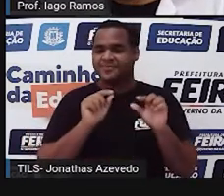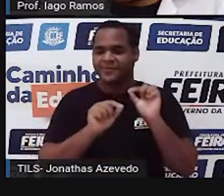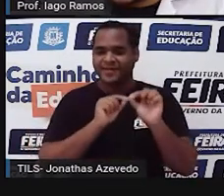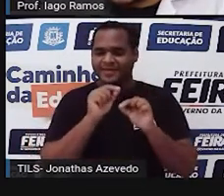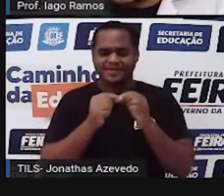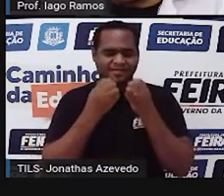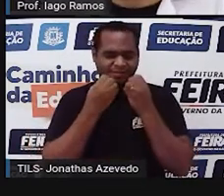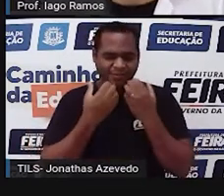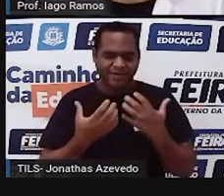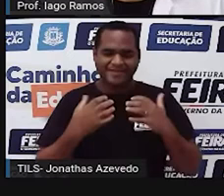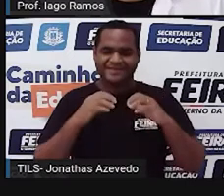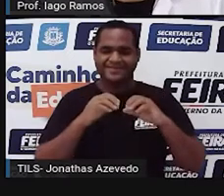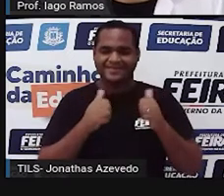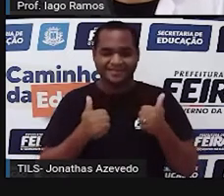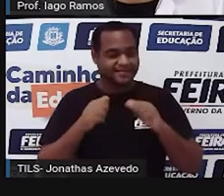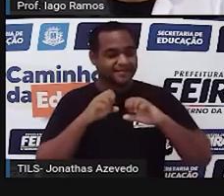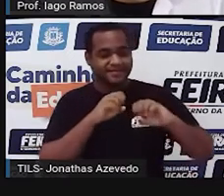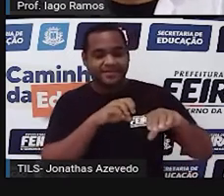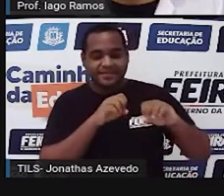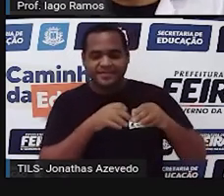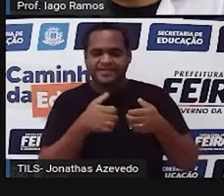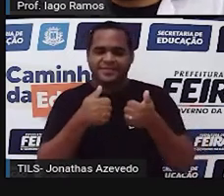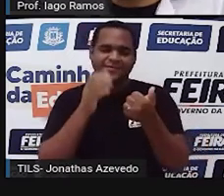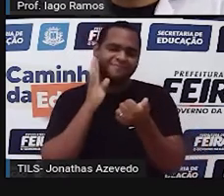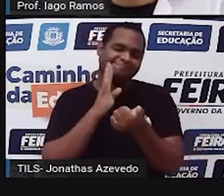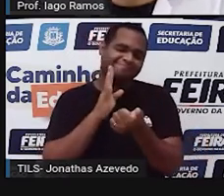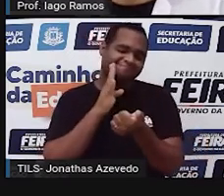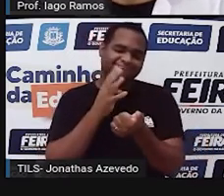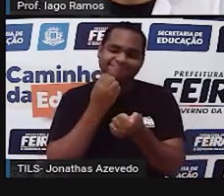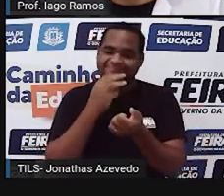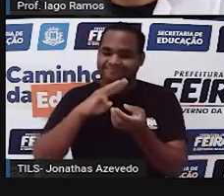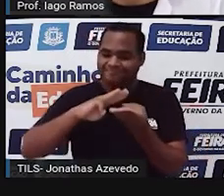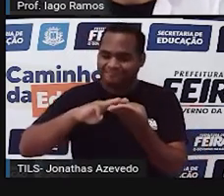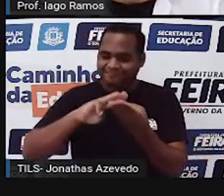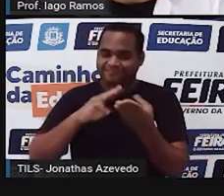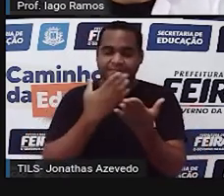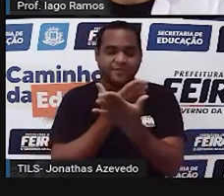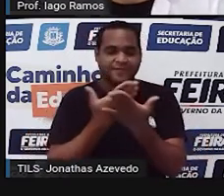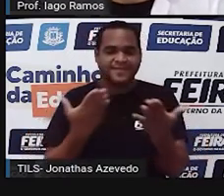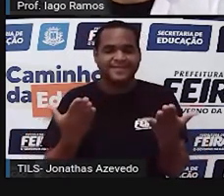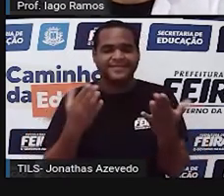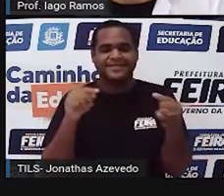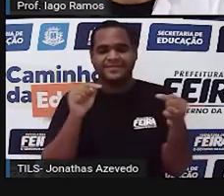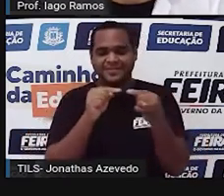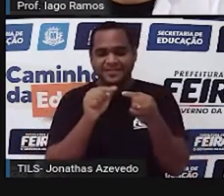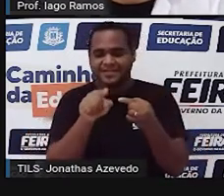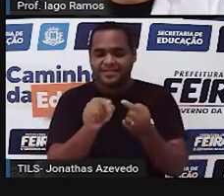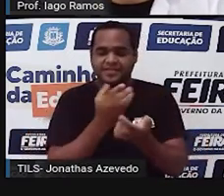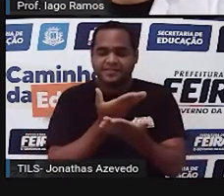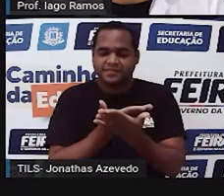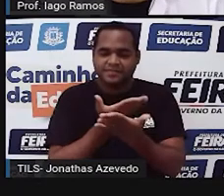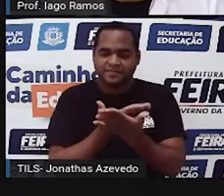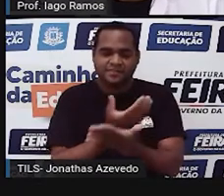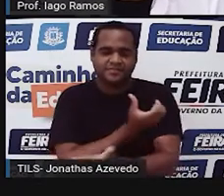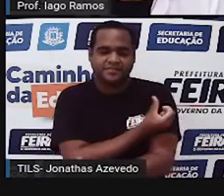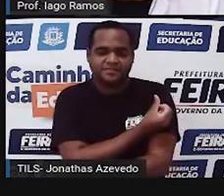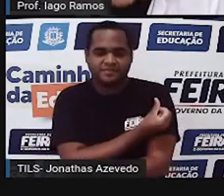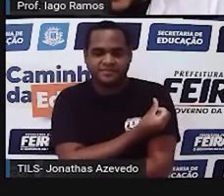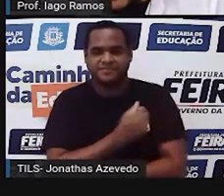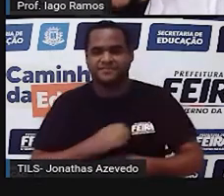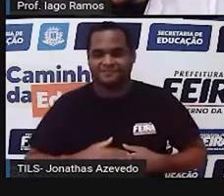uma aula muito bacana É isso aí aula de matemática para você que é estudante do 6º ano